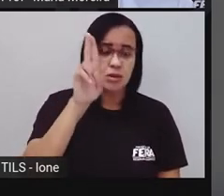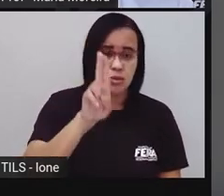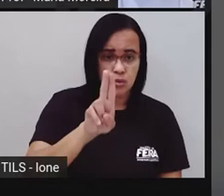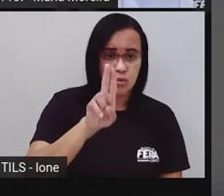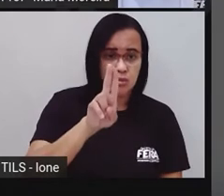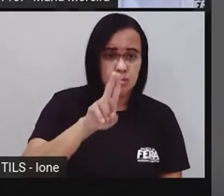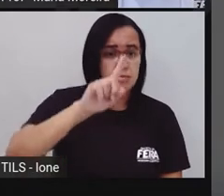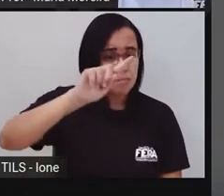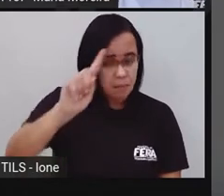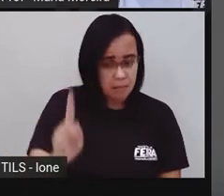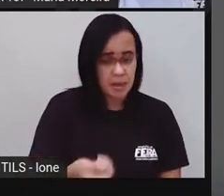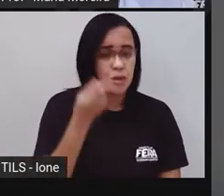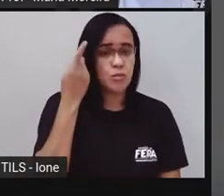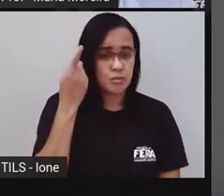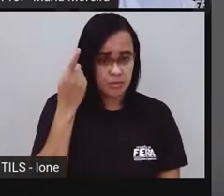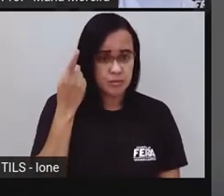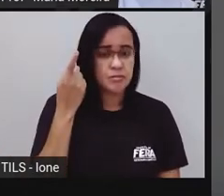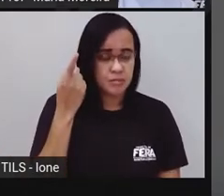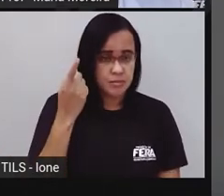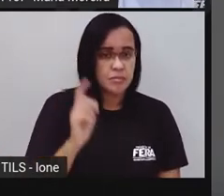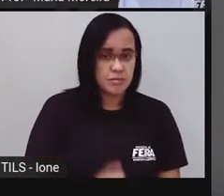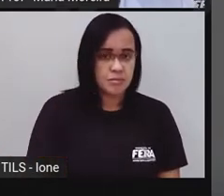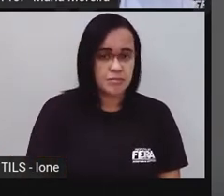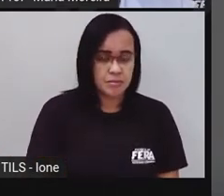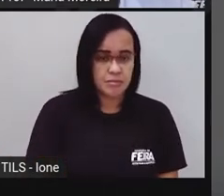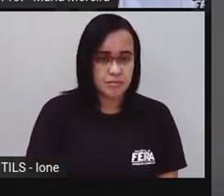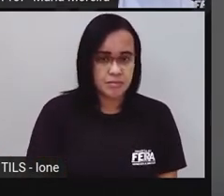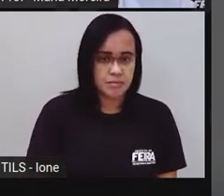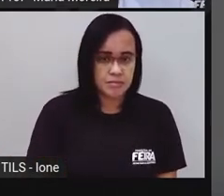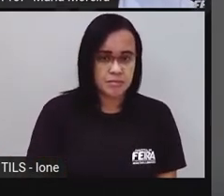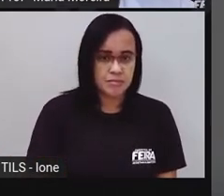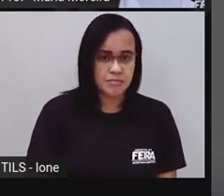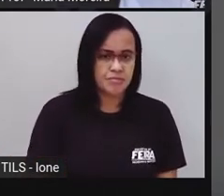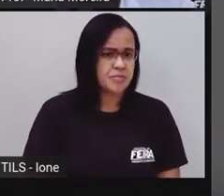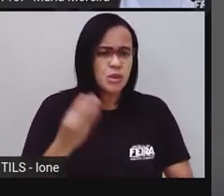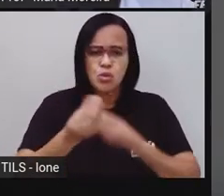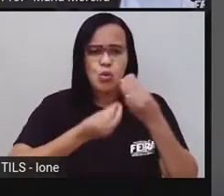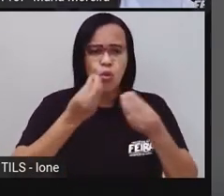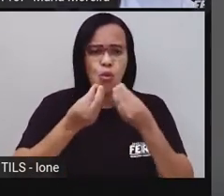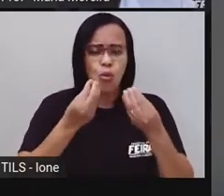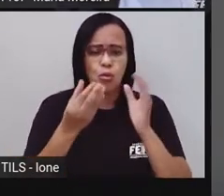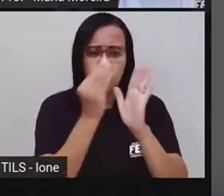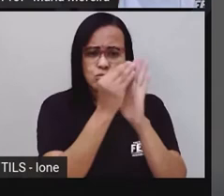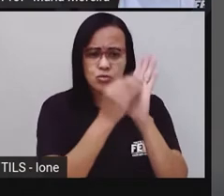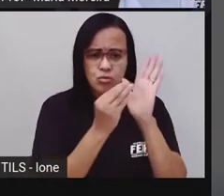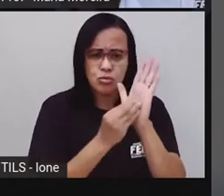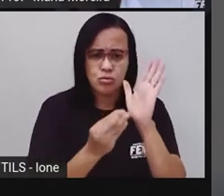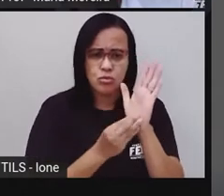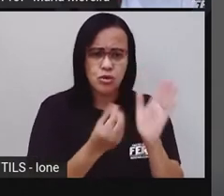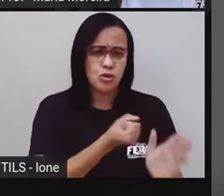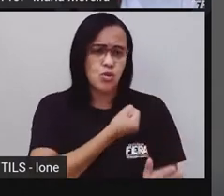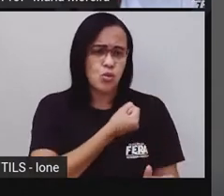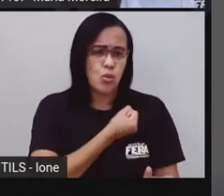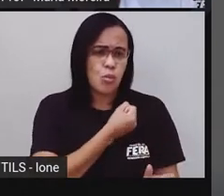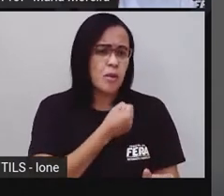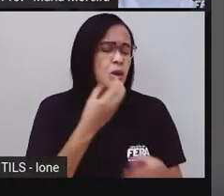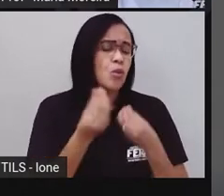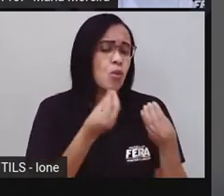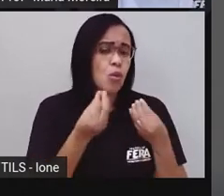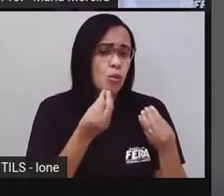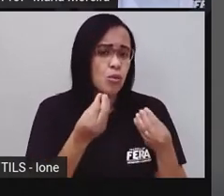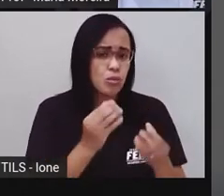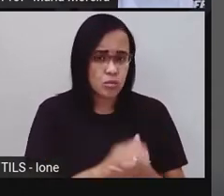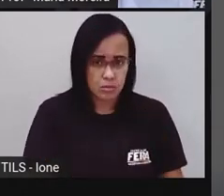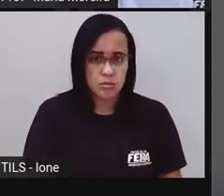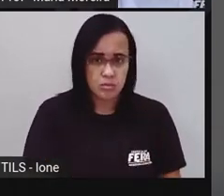de mim de mim Ilha Então vamos lá como é que eu vou fazer esse número aqui né eu vou de comboio isso